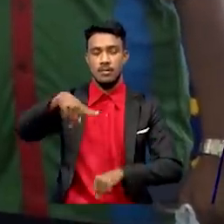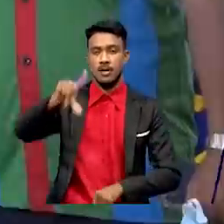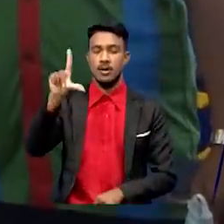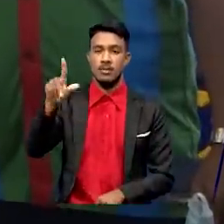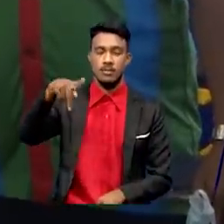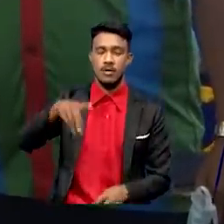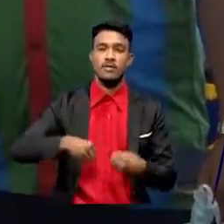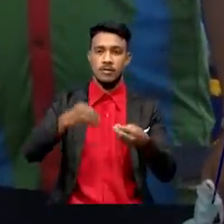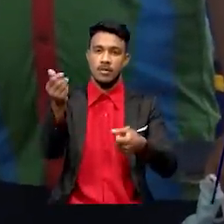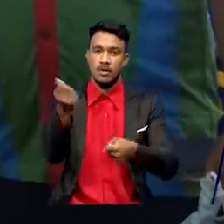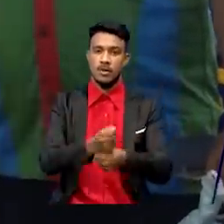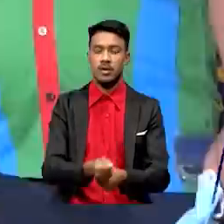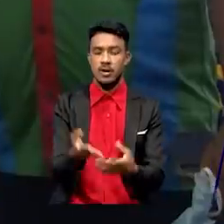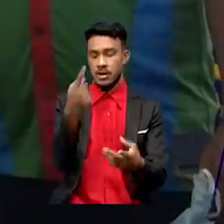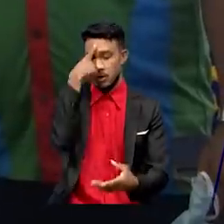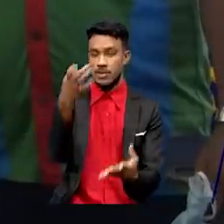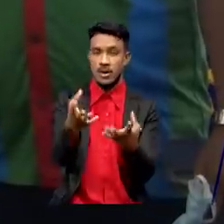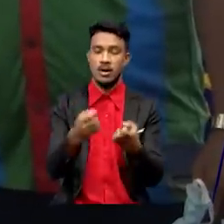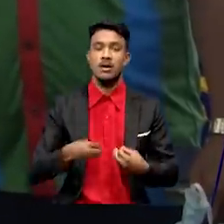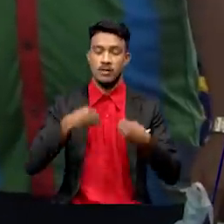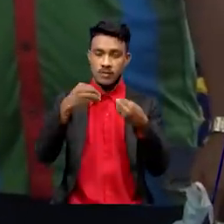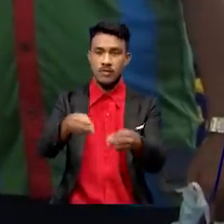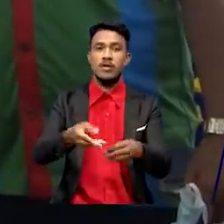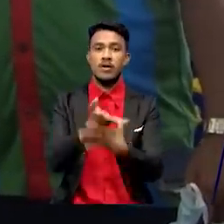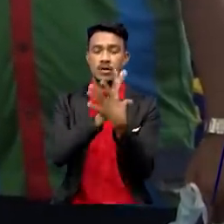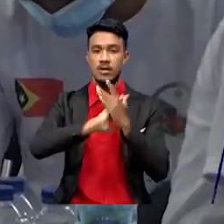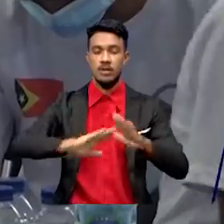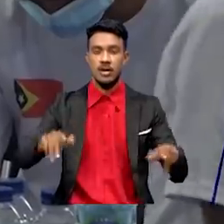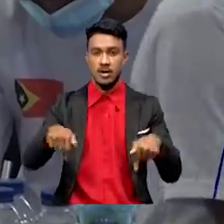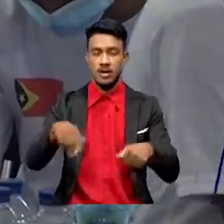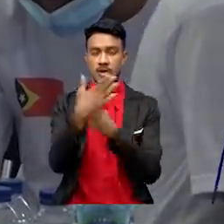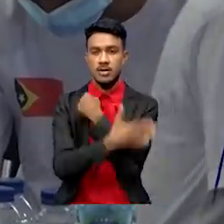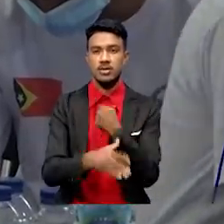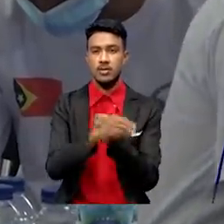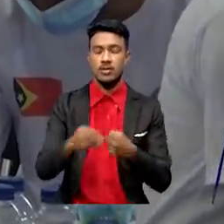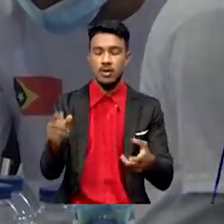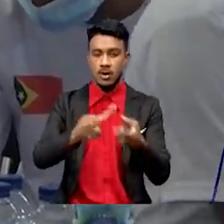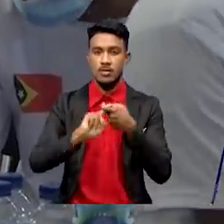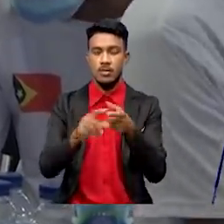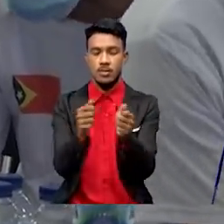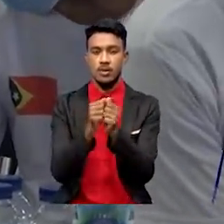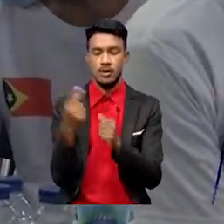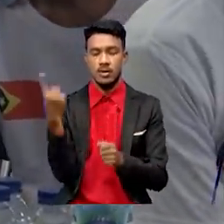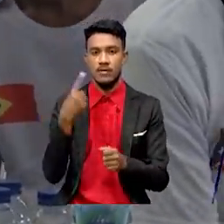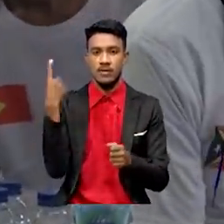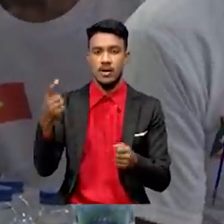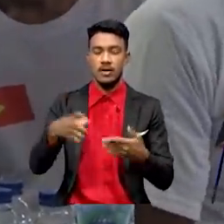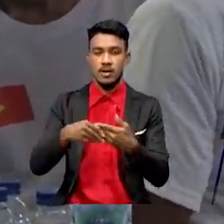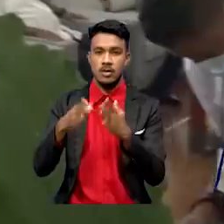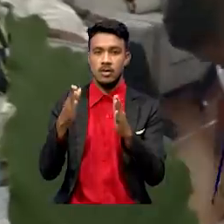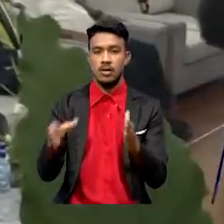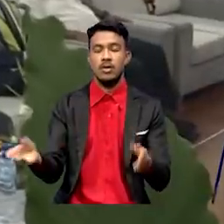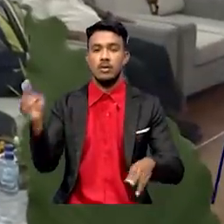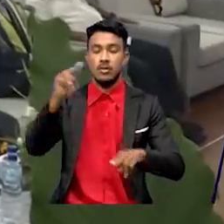atu hametin pas no estabilidade harailaran, no garanti hamutuk na fatin, hodi ukun to iha mandato remata. Além de